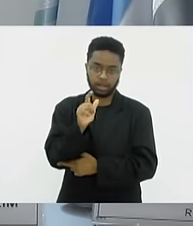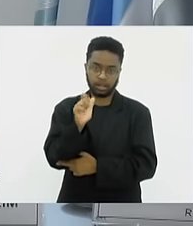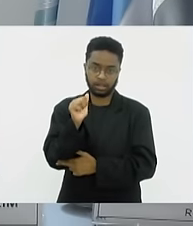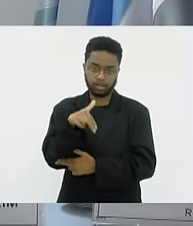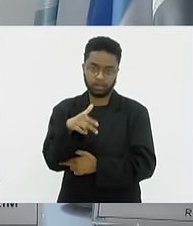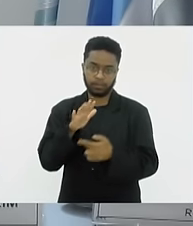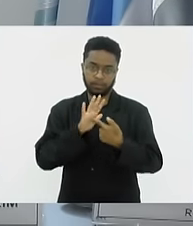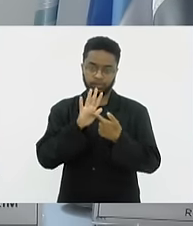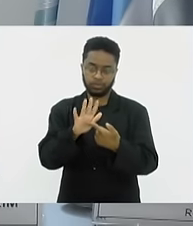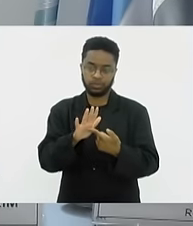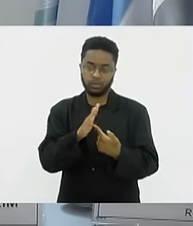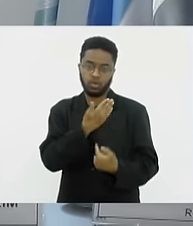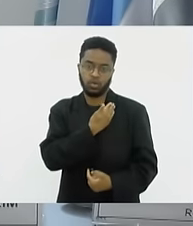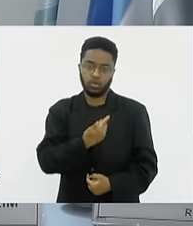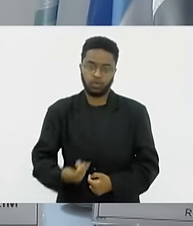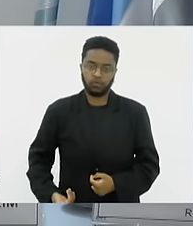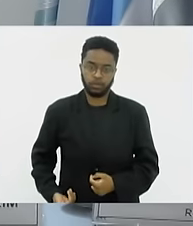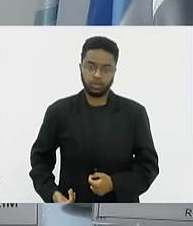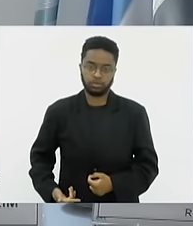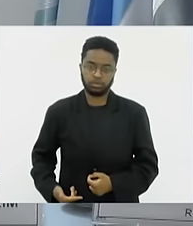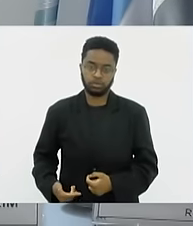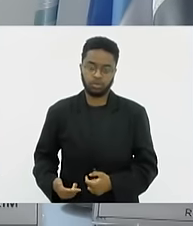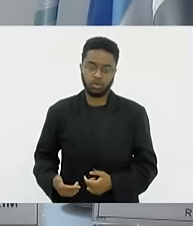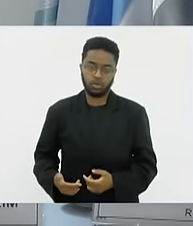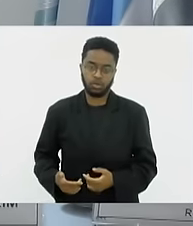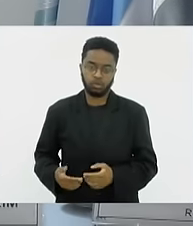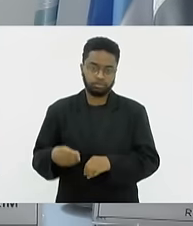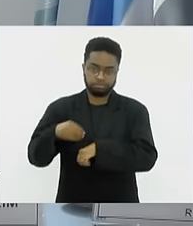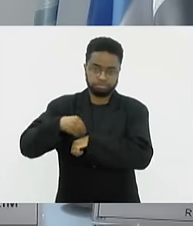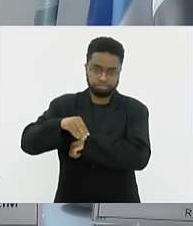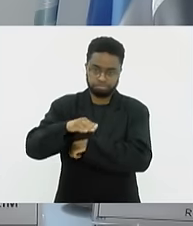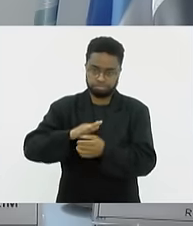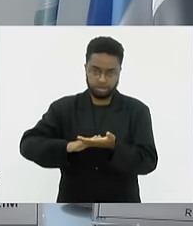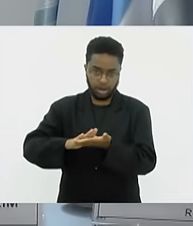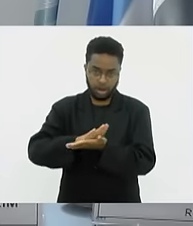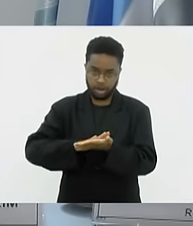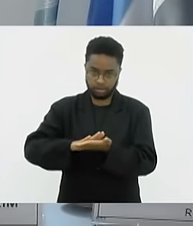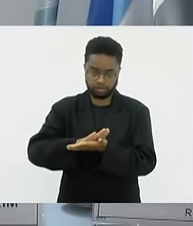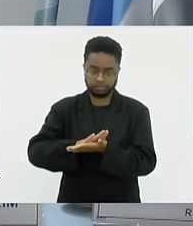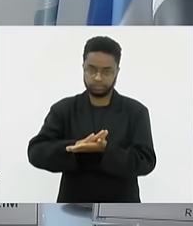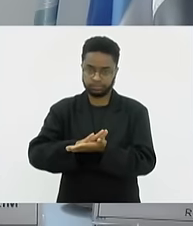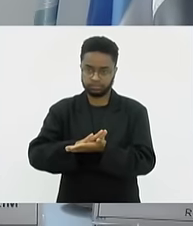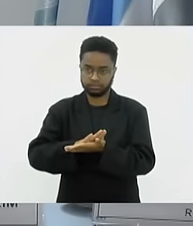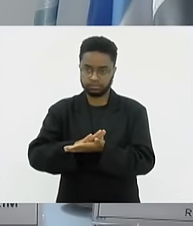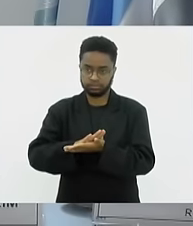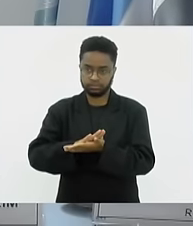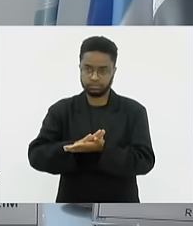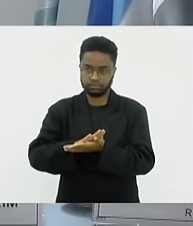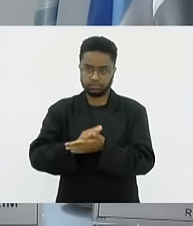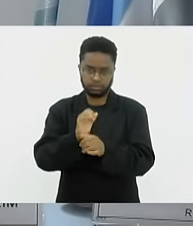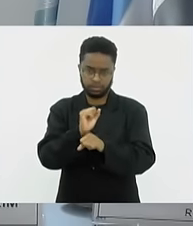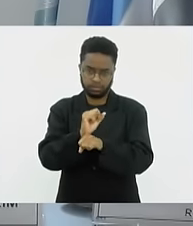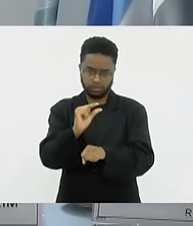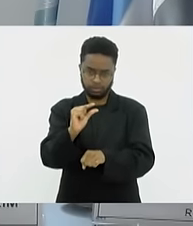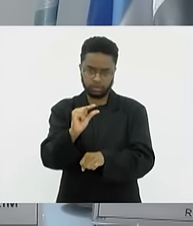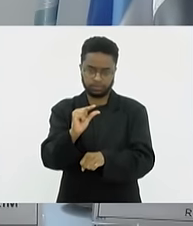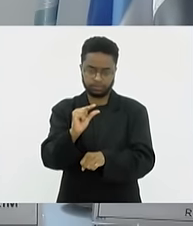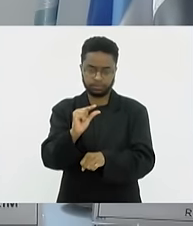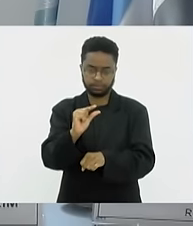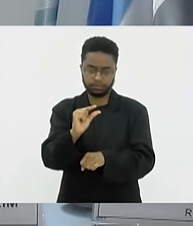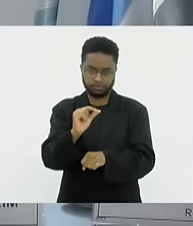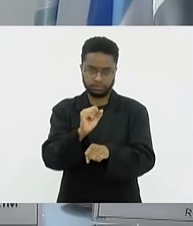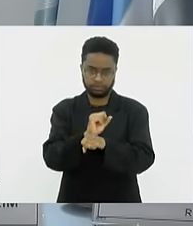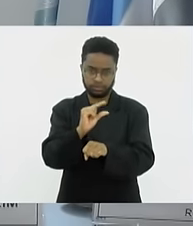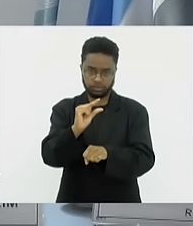o governo do Estado não se dignou a mandar essa mensagem. Só dá uma pausa aí, um segundo só, para aqui, para a